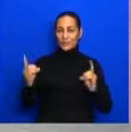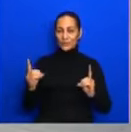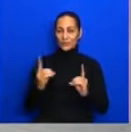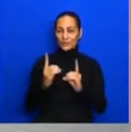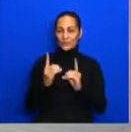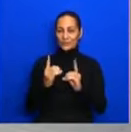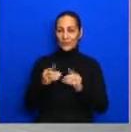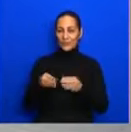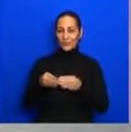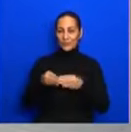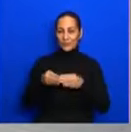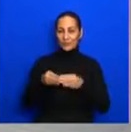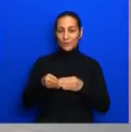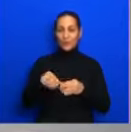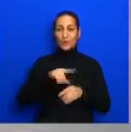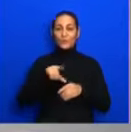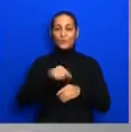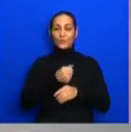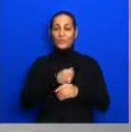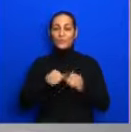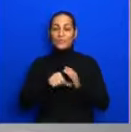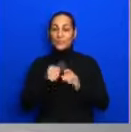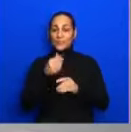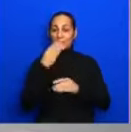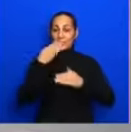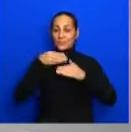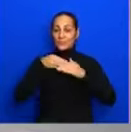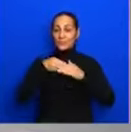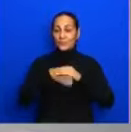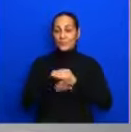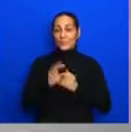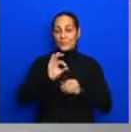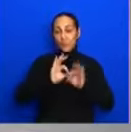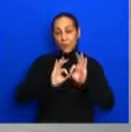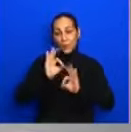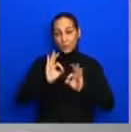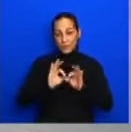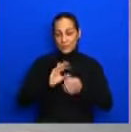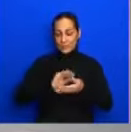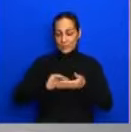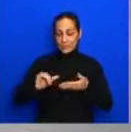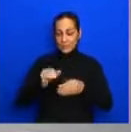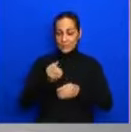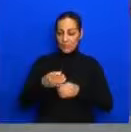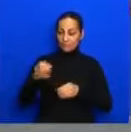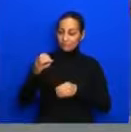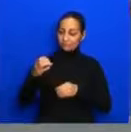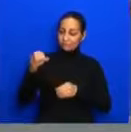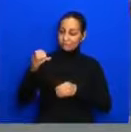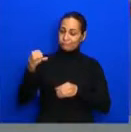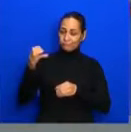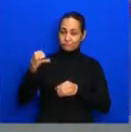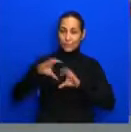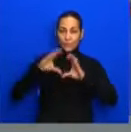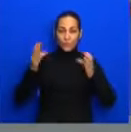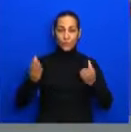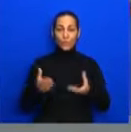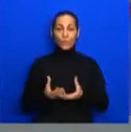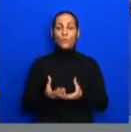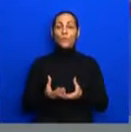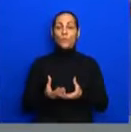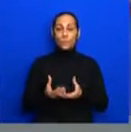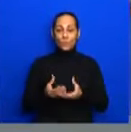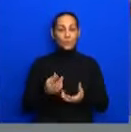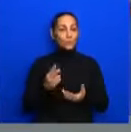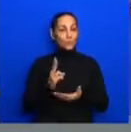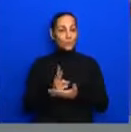favor. As dezenas sorteadas na primeira etapa da Time Mania serão recolhidas. As bolas serão recolocadas no suporte em